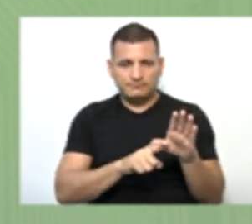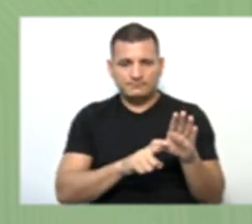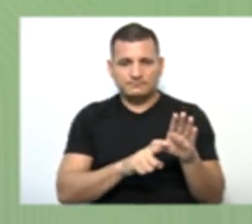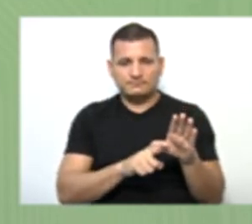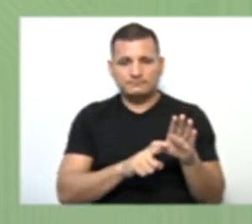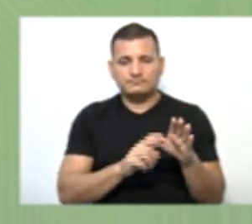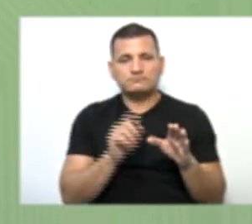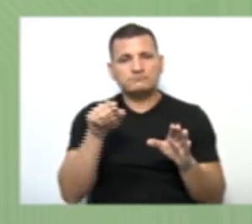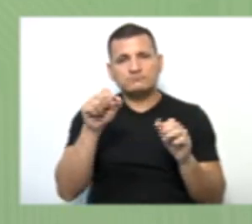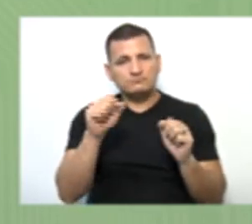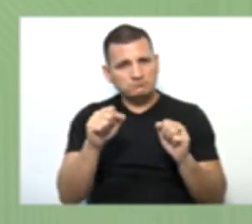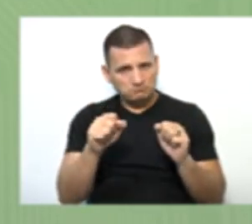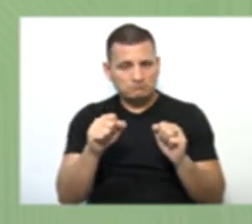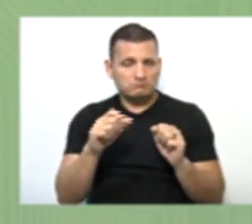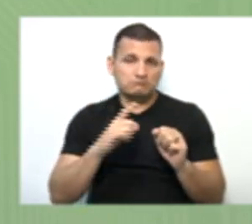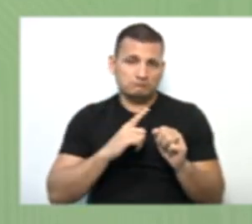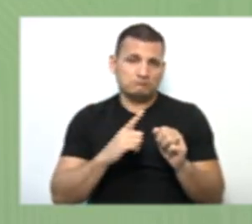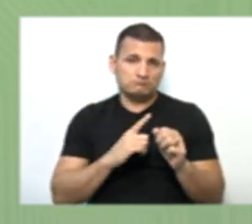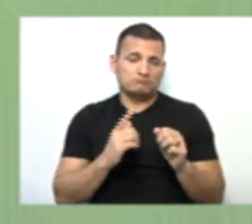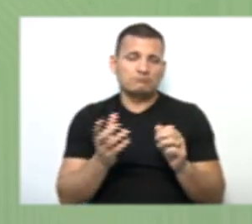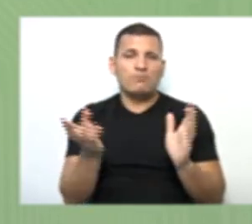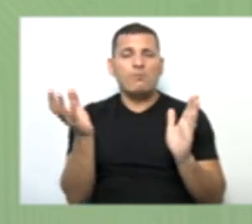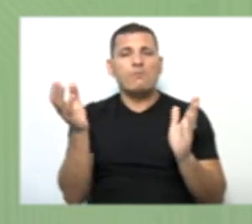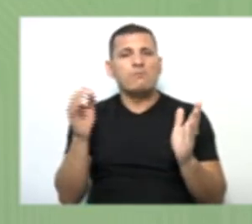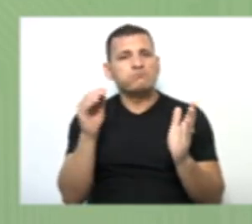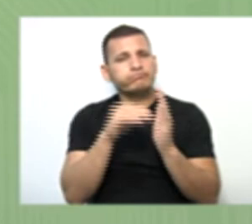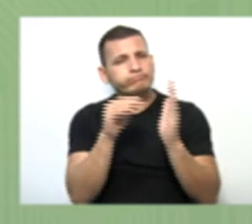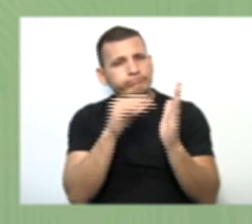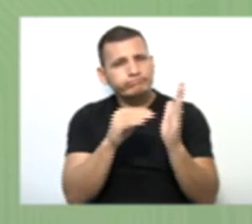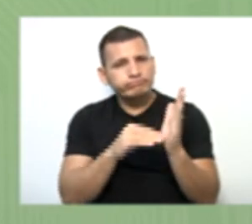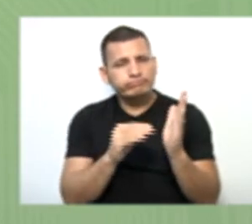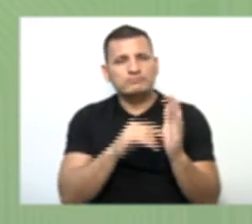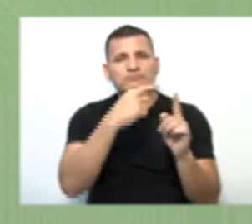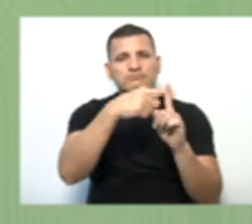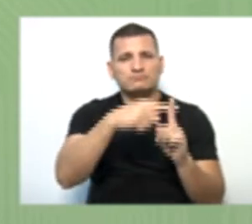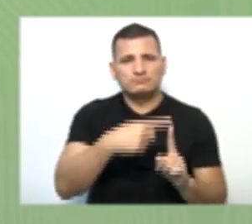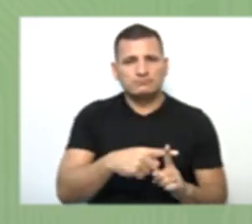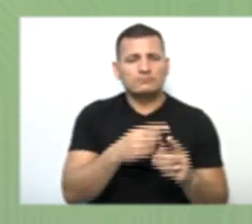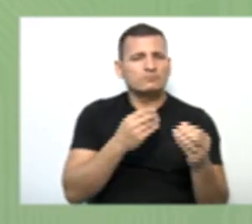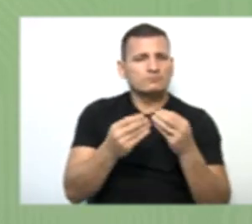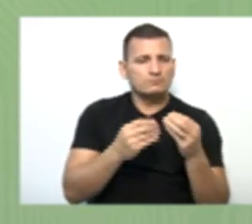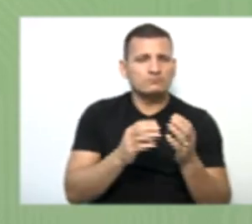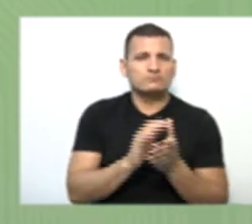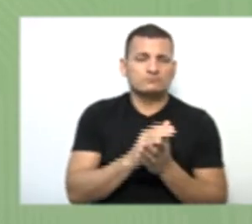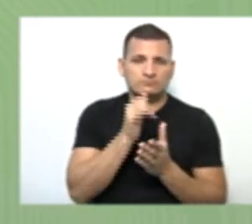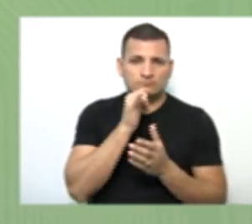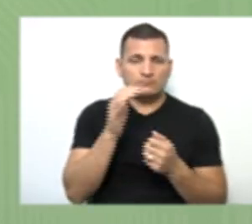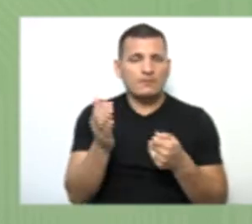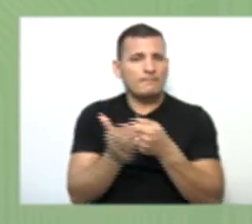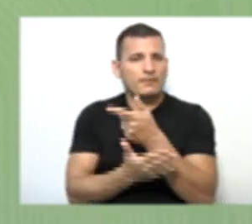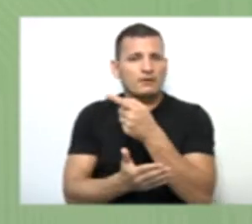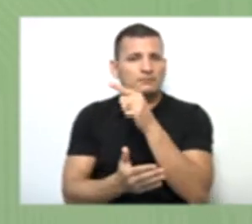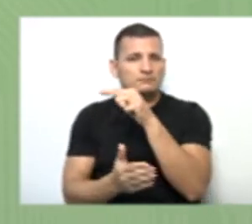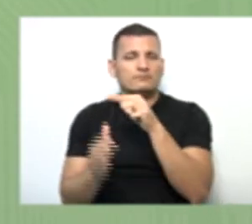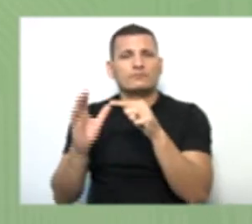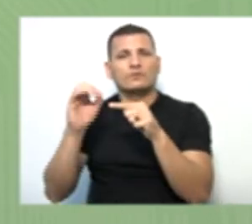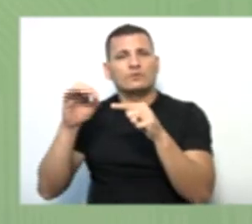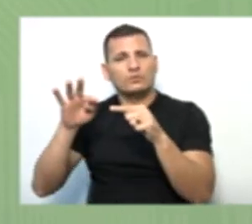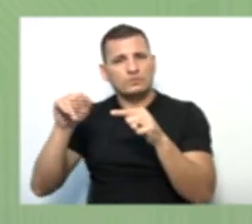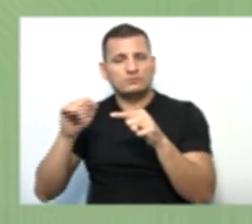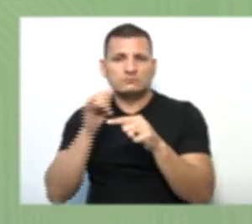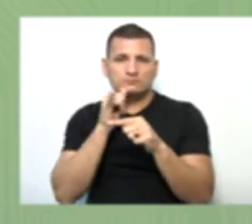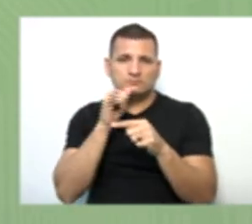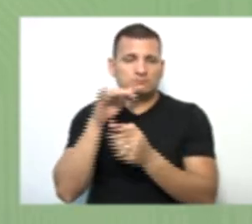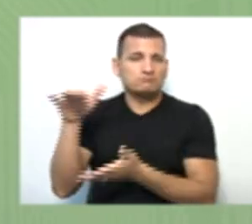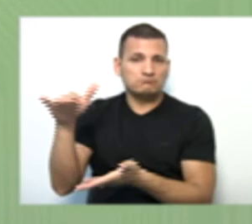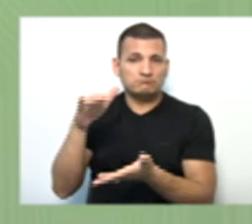Ela pode receber créditos. Quando isso acontece? Quando eu pago uma conta. Então, paguei lá o material de